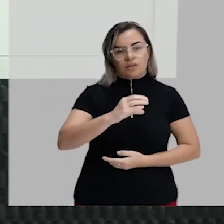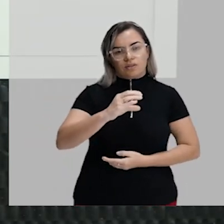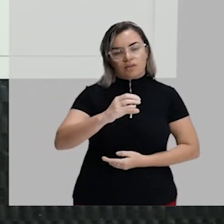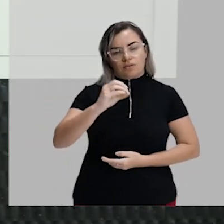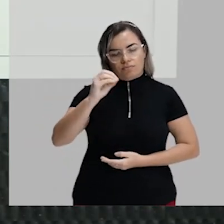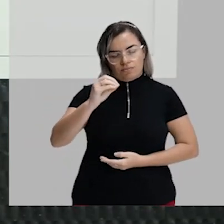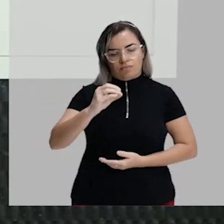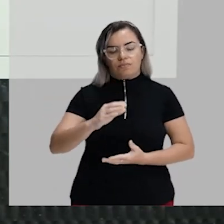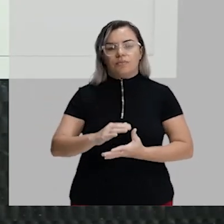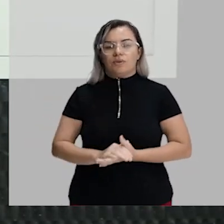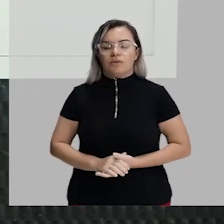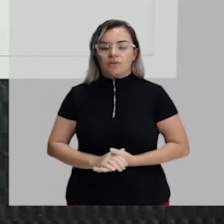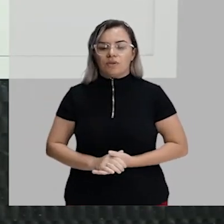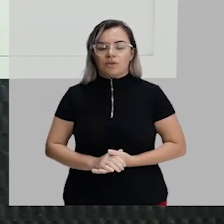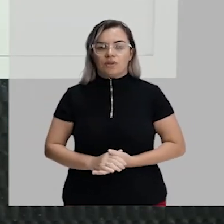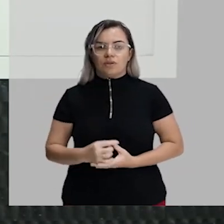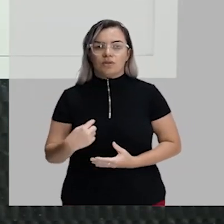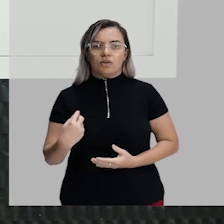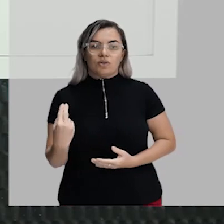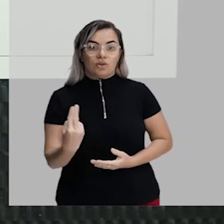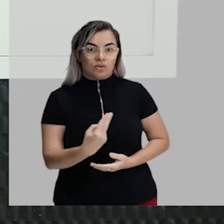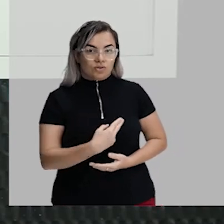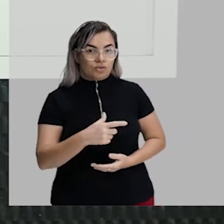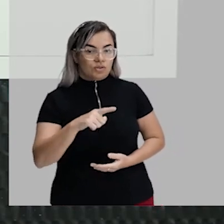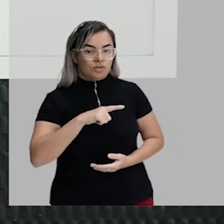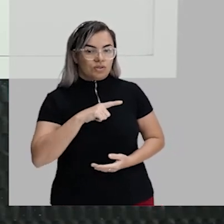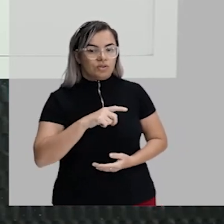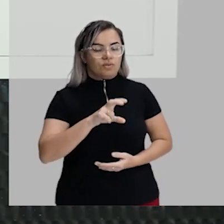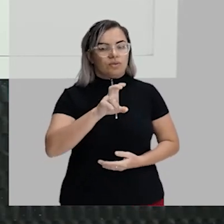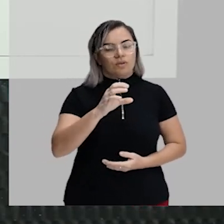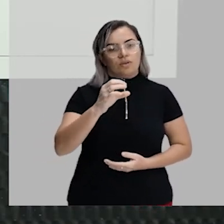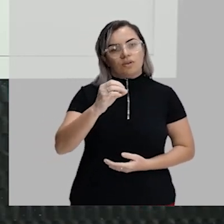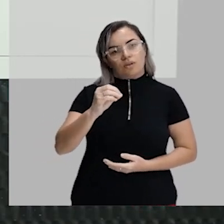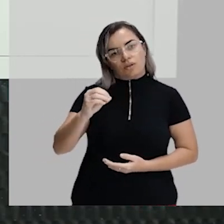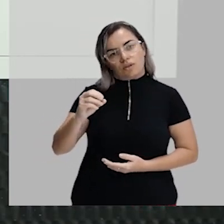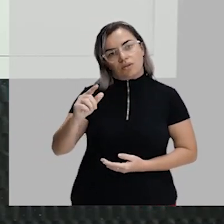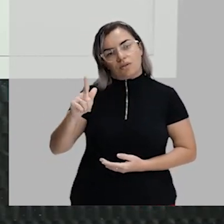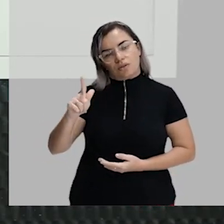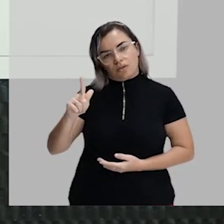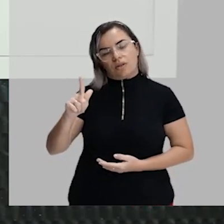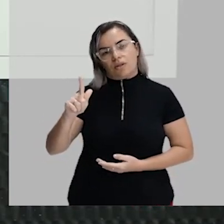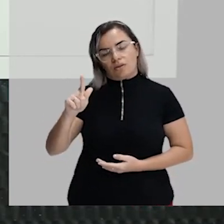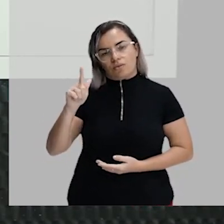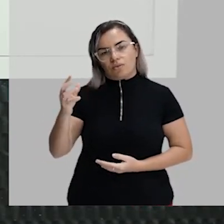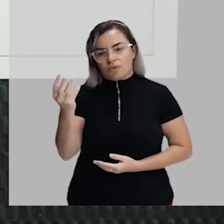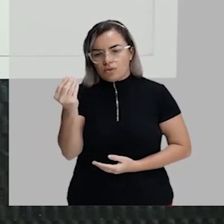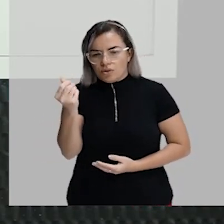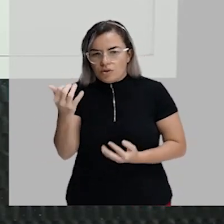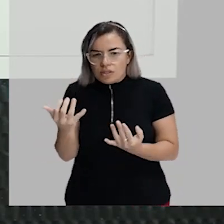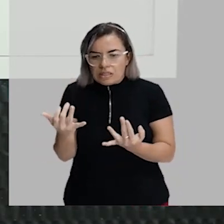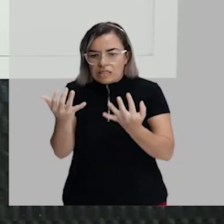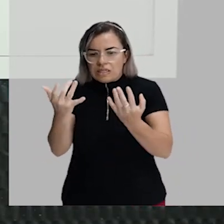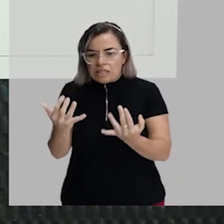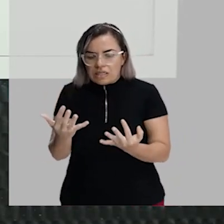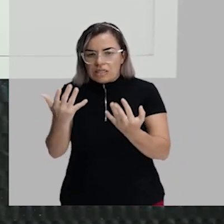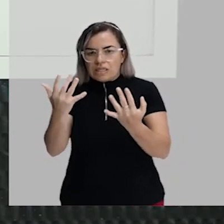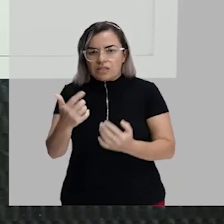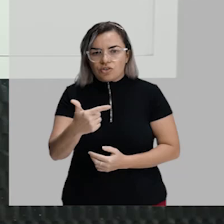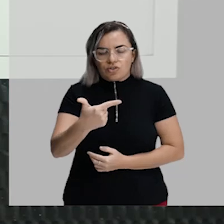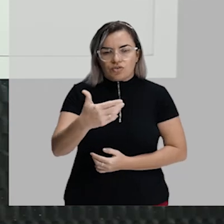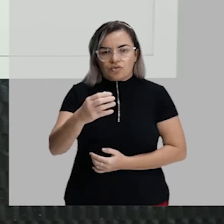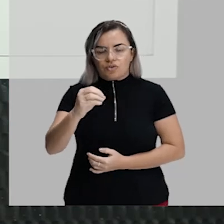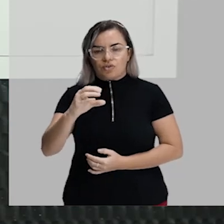Então, nós temos 500 gramas de uma certa substância a 20 graus Celsius, ele vai ser aquecido e ele vai subir a sua temperatura para